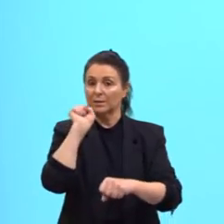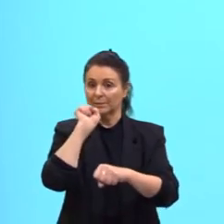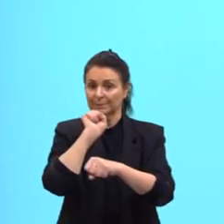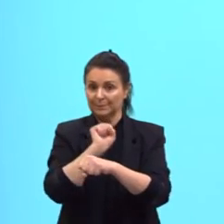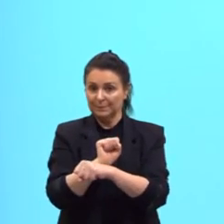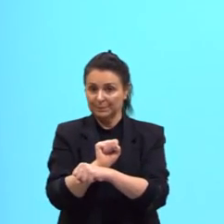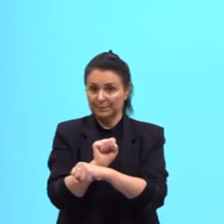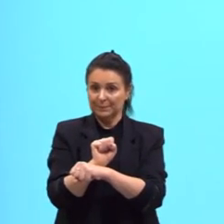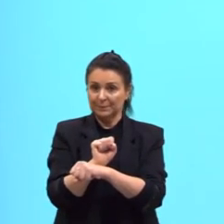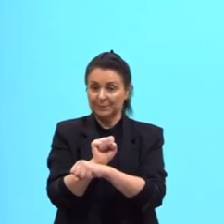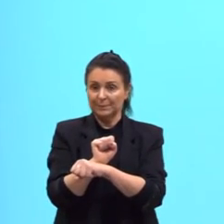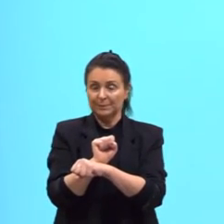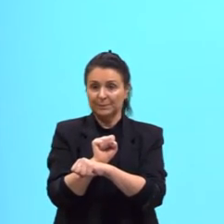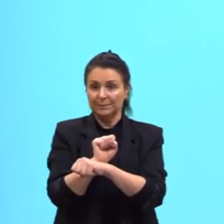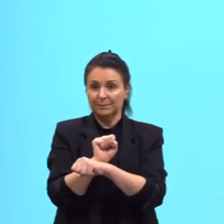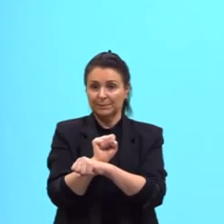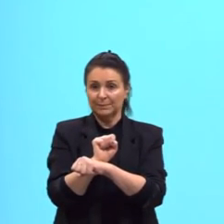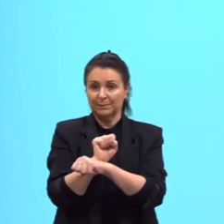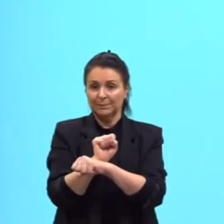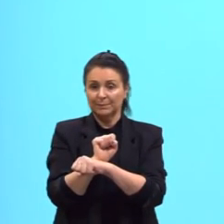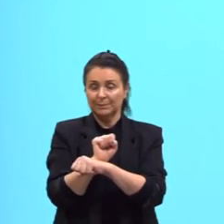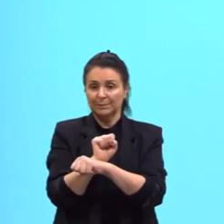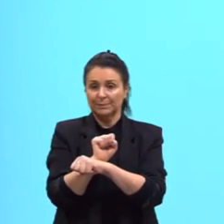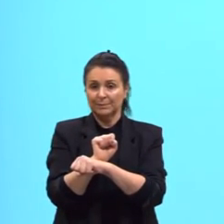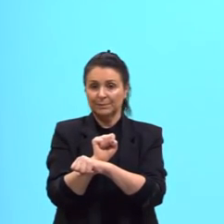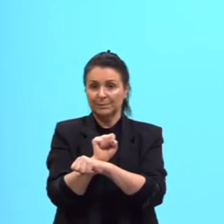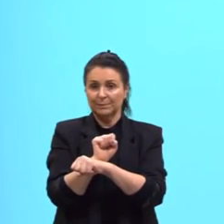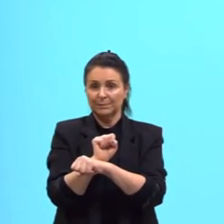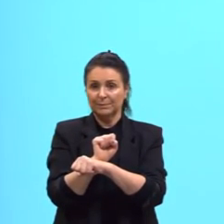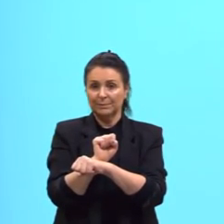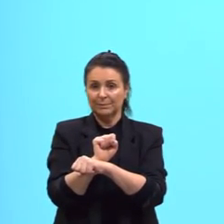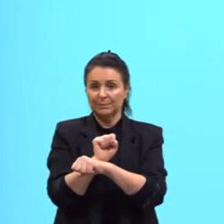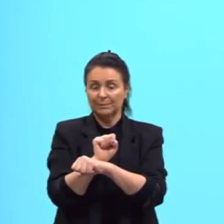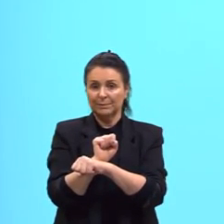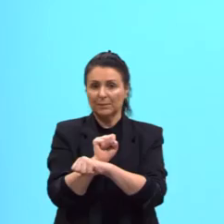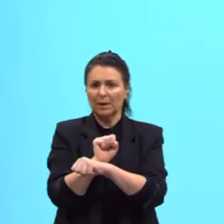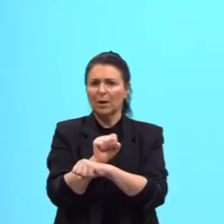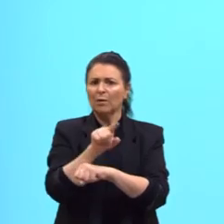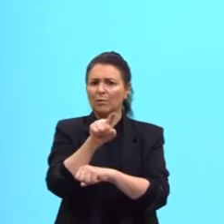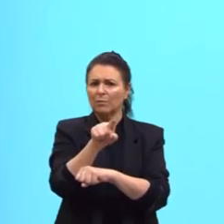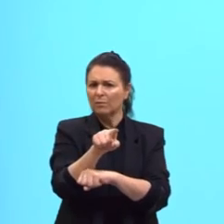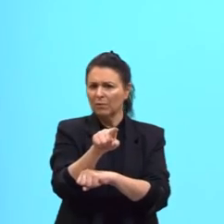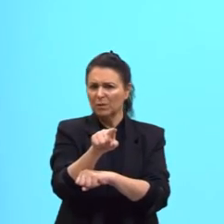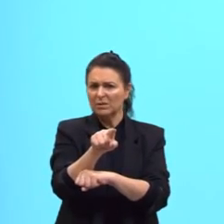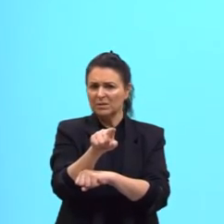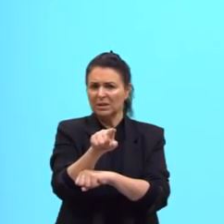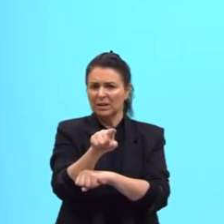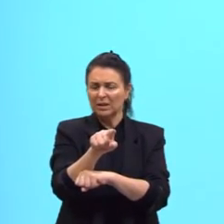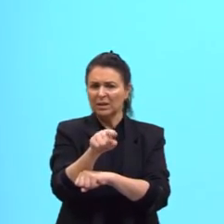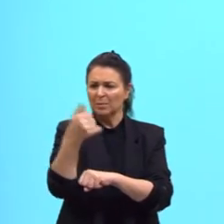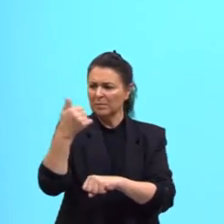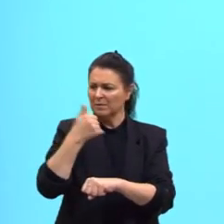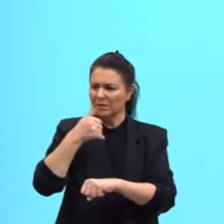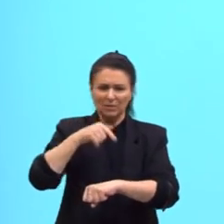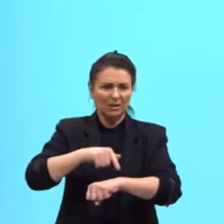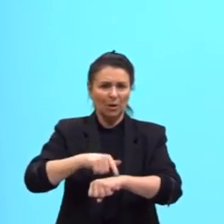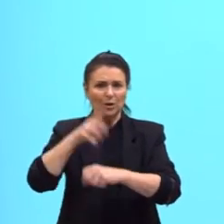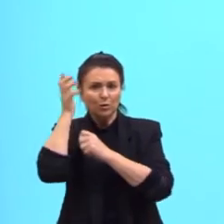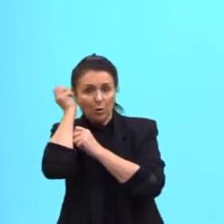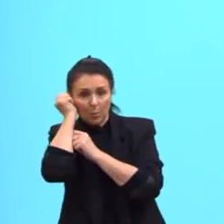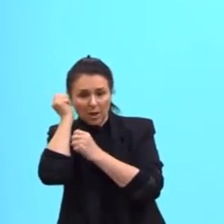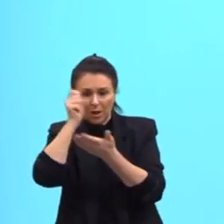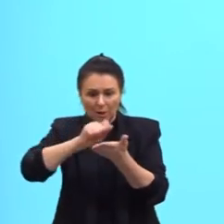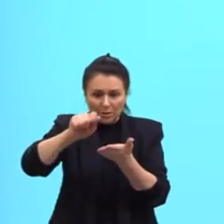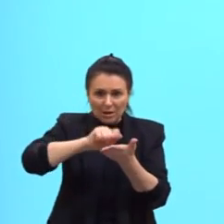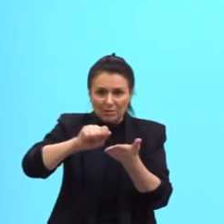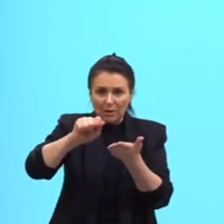time for bed and we still have with your Story for school tal você quer dizer que já é hora de dormir e ainda não